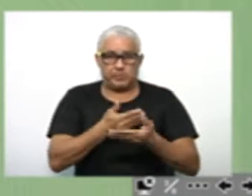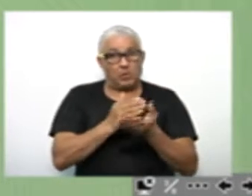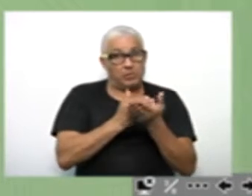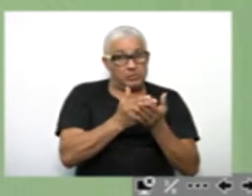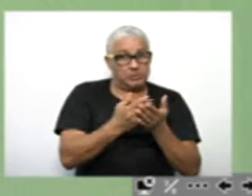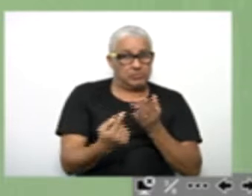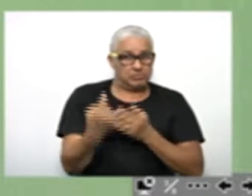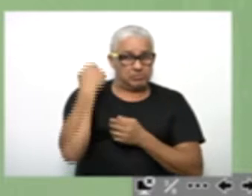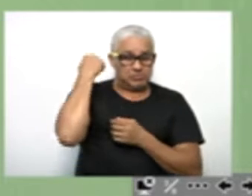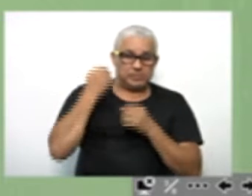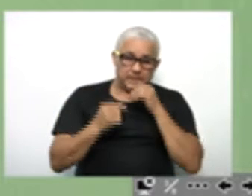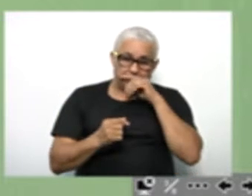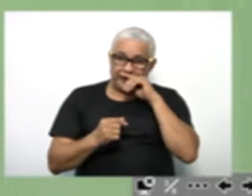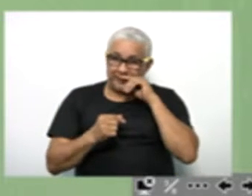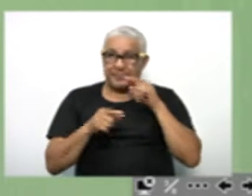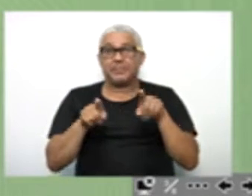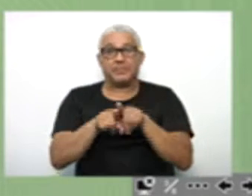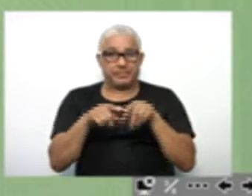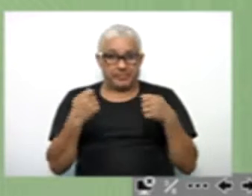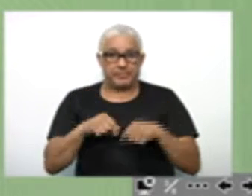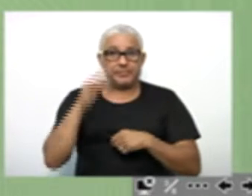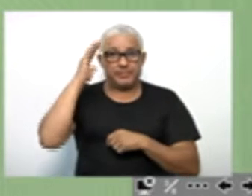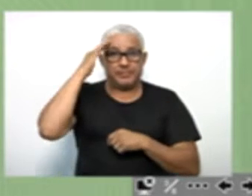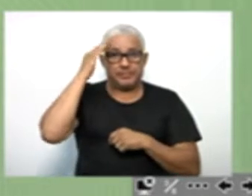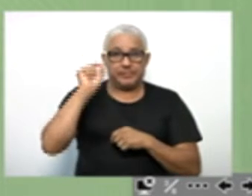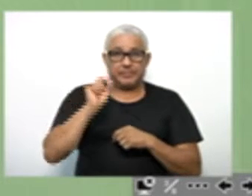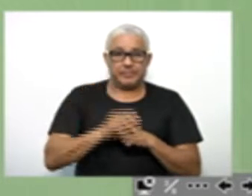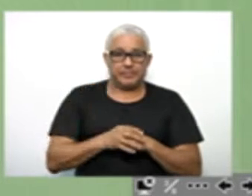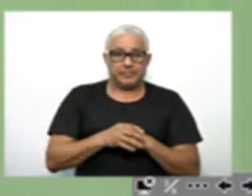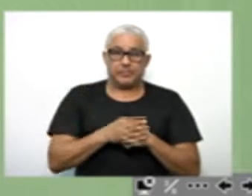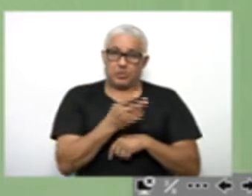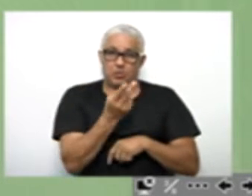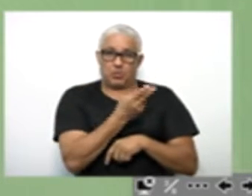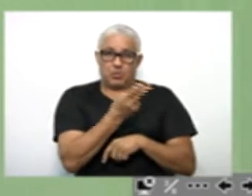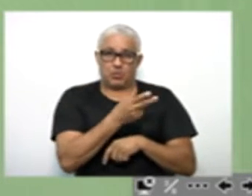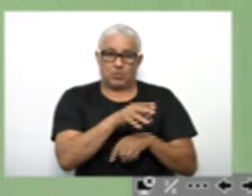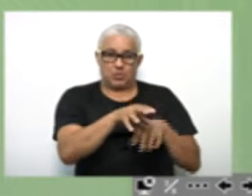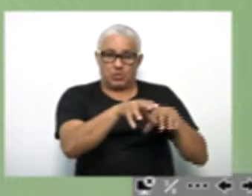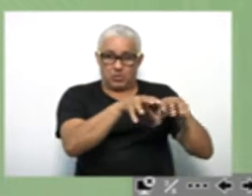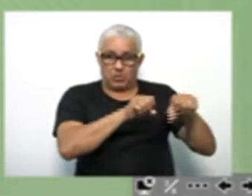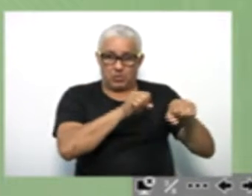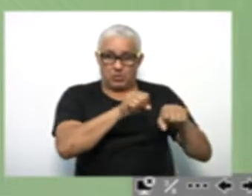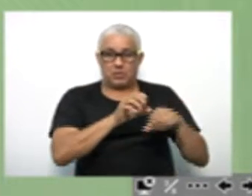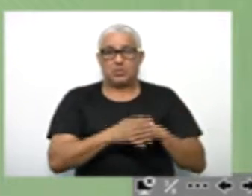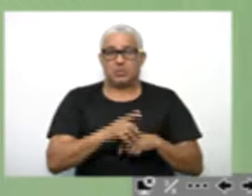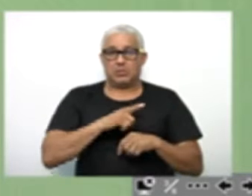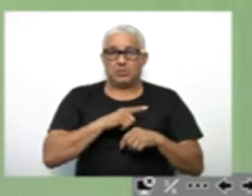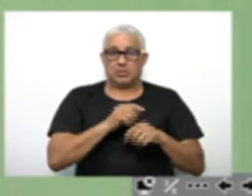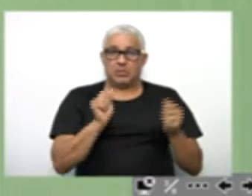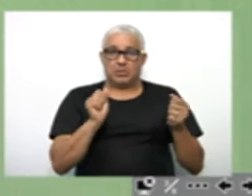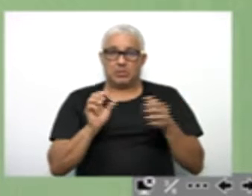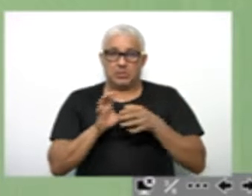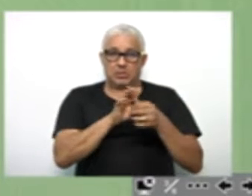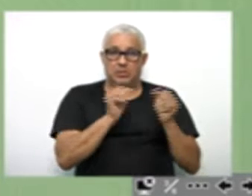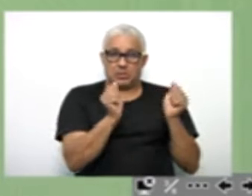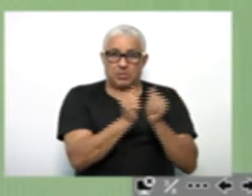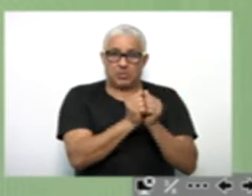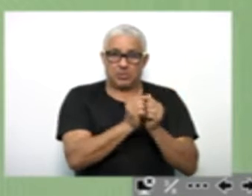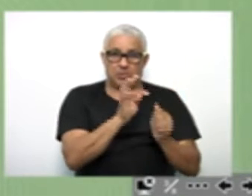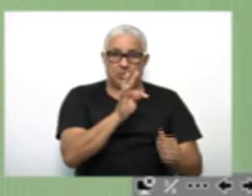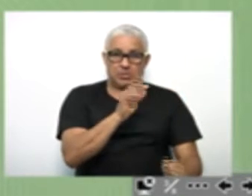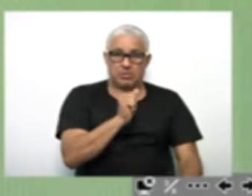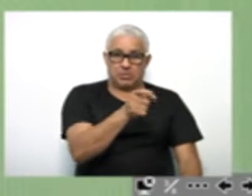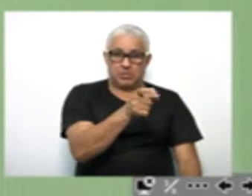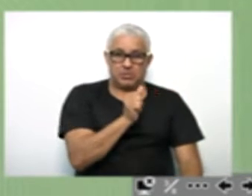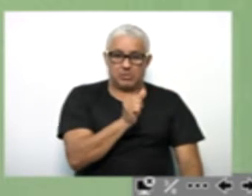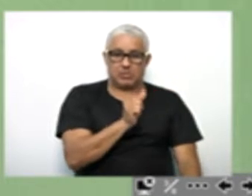início, né? A gente precisa também compreender que ambos os certificados eles estão associados à taxa do DI,